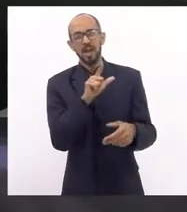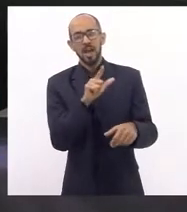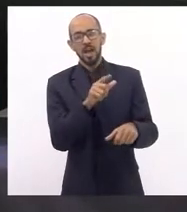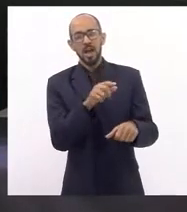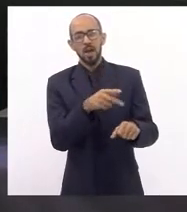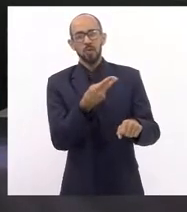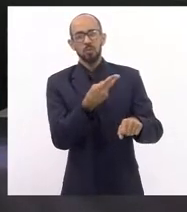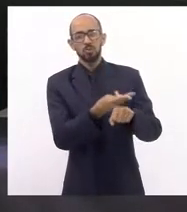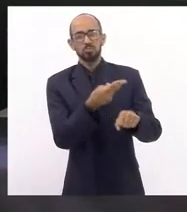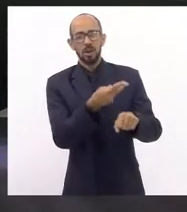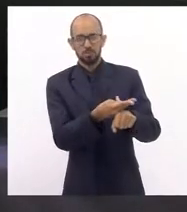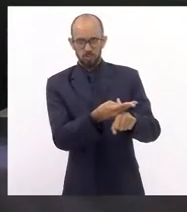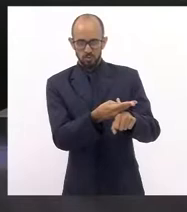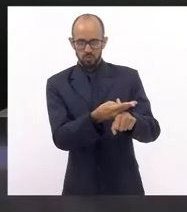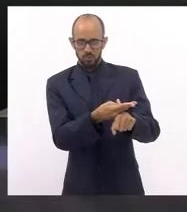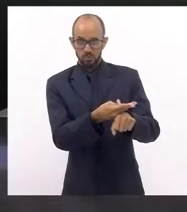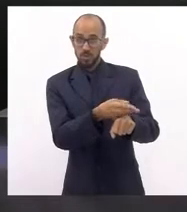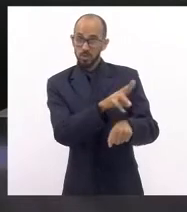usem